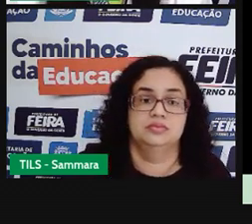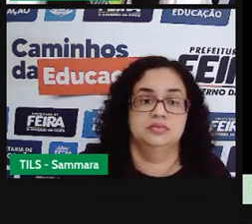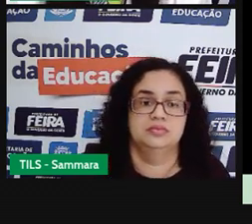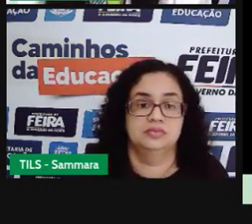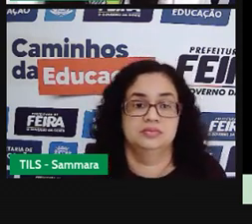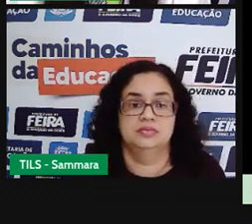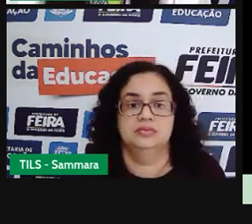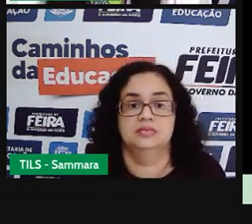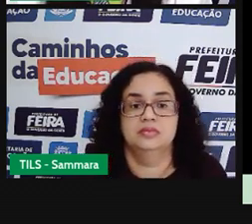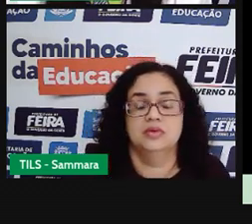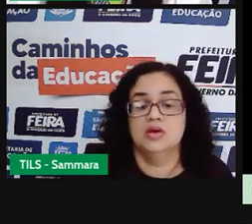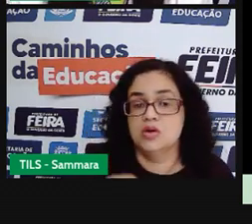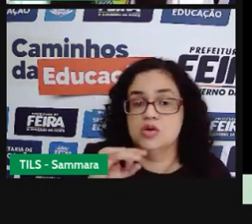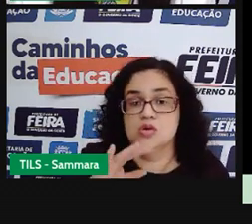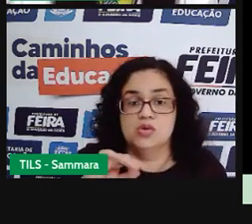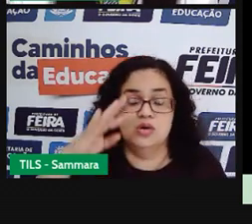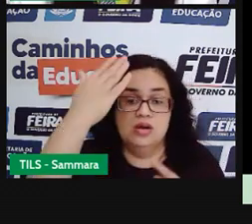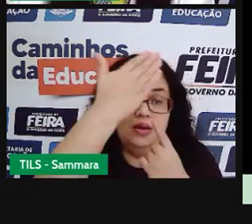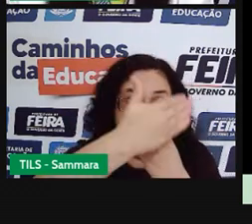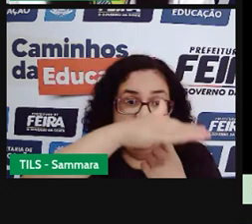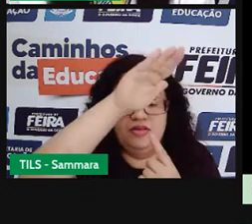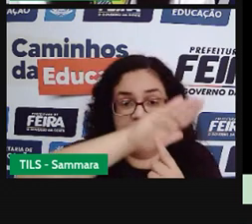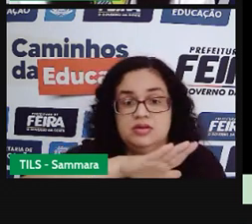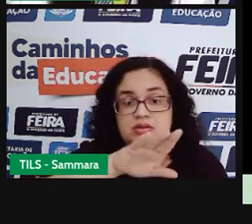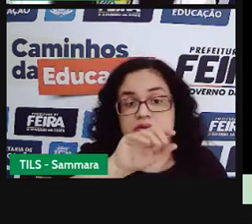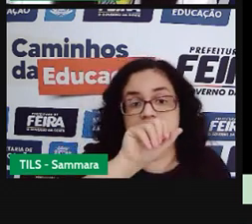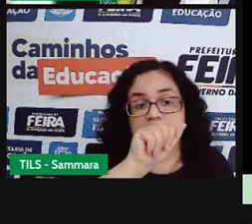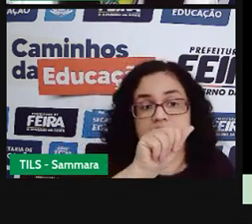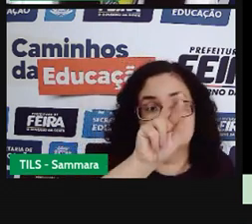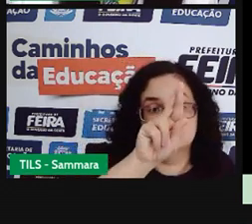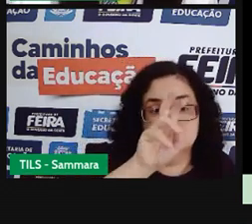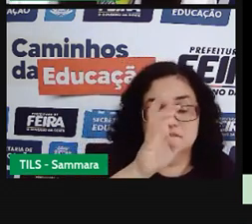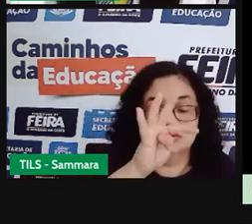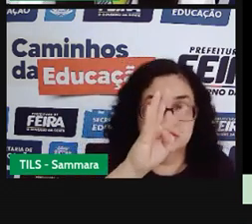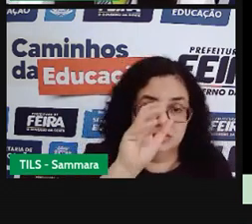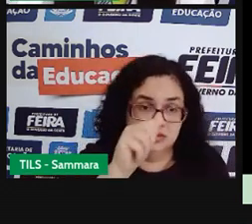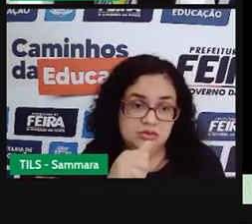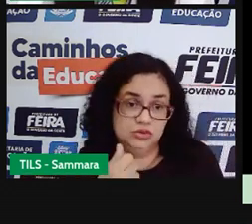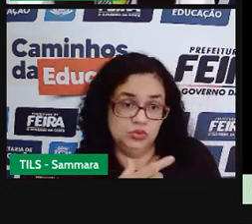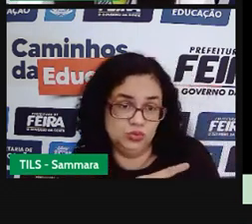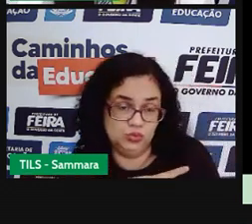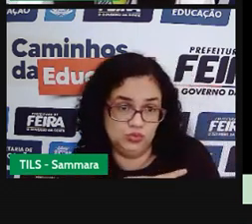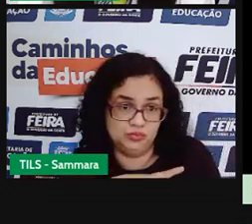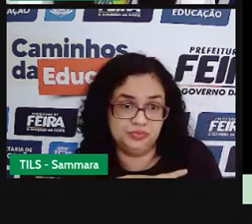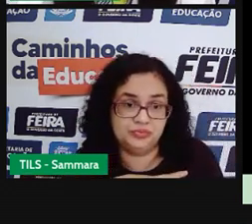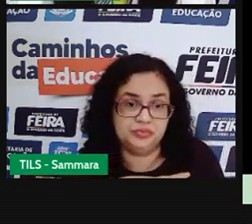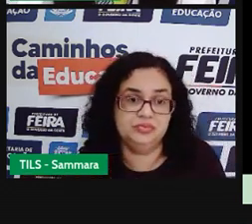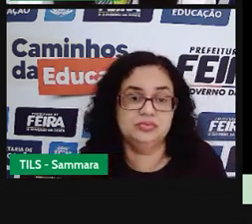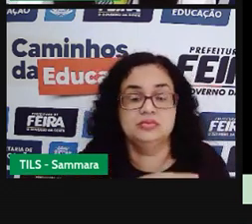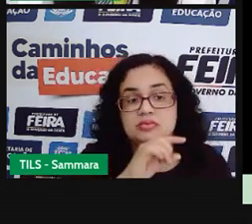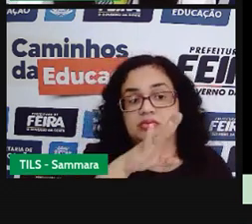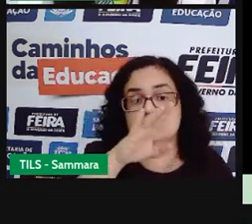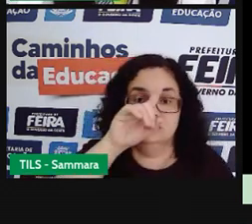as arestas e pelo menos vértice comportam quando a gente fala de cada tipo de som